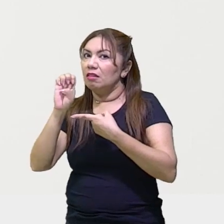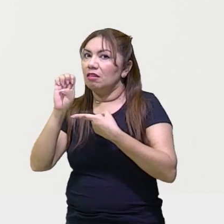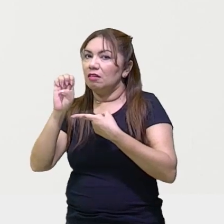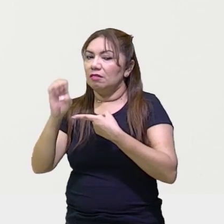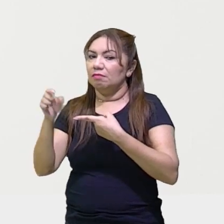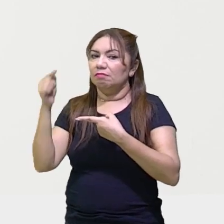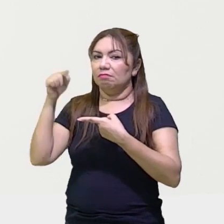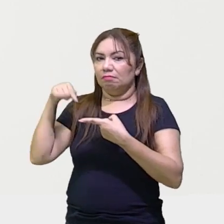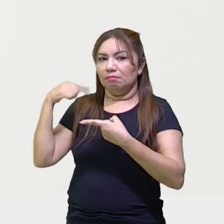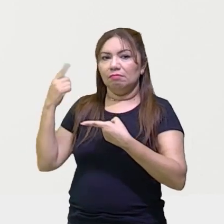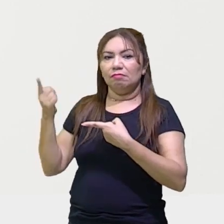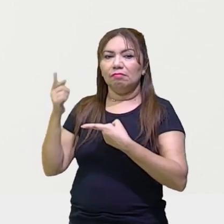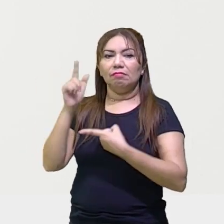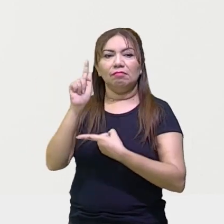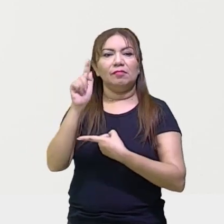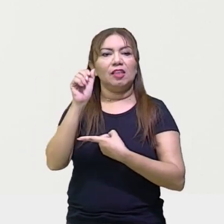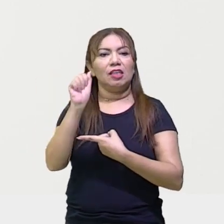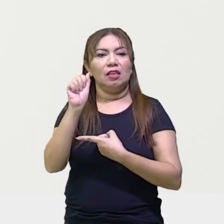Gambá,